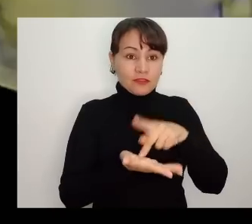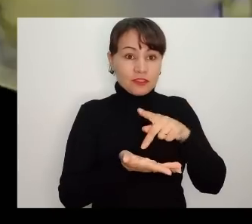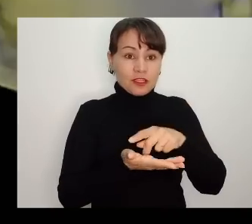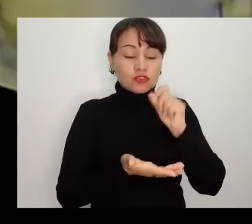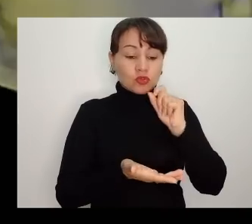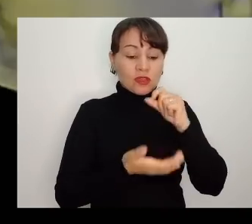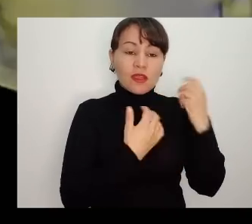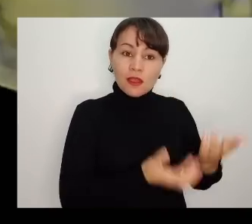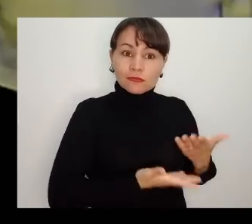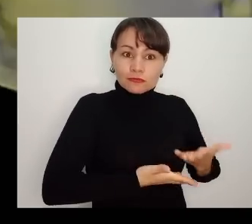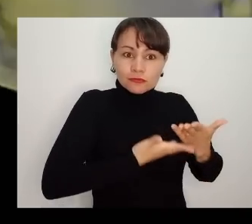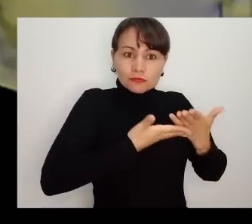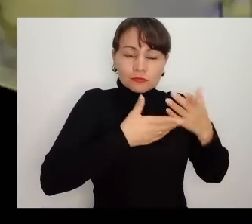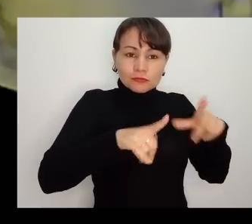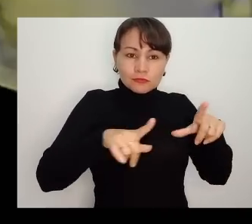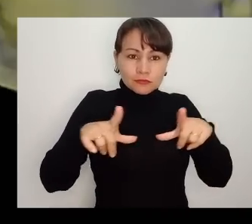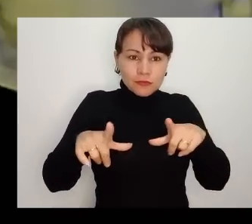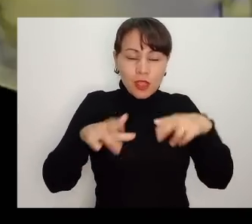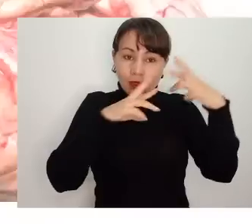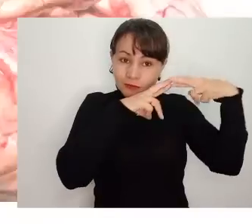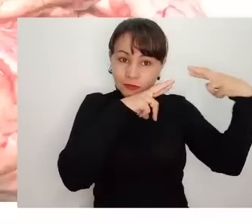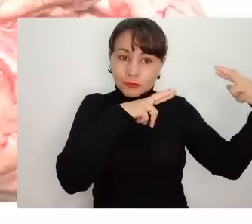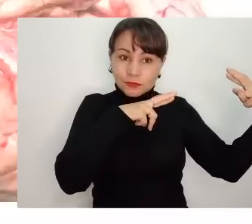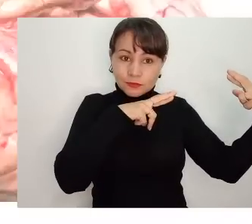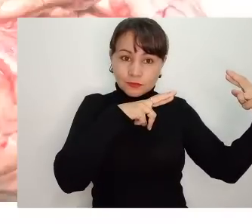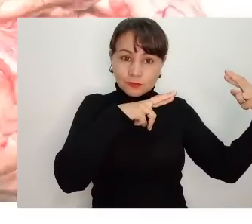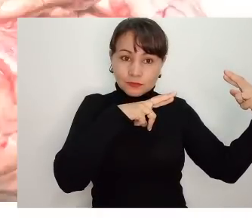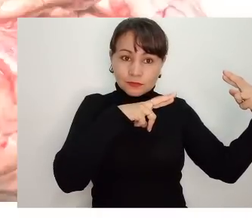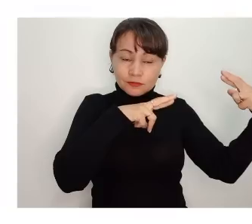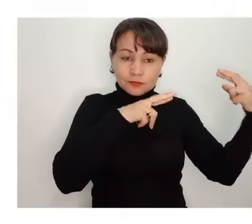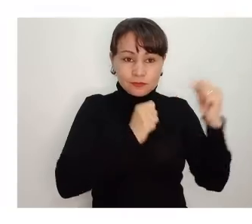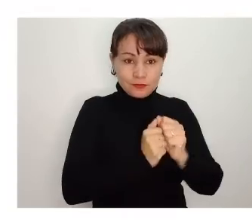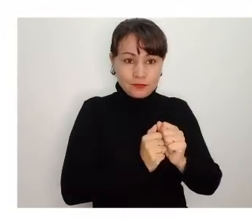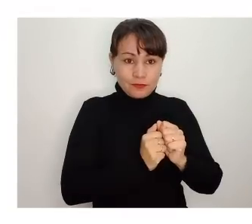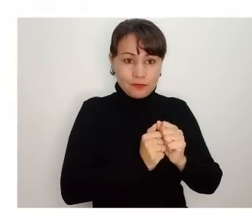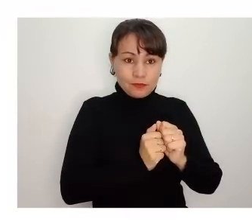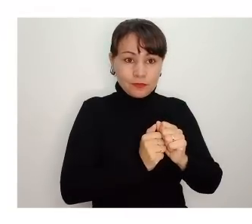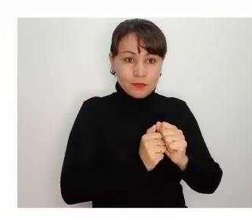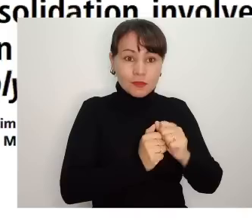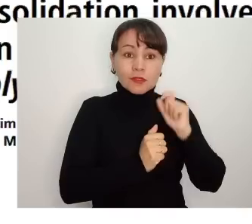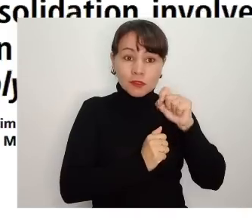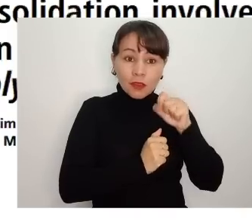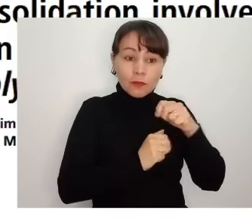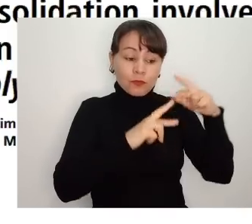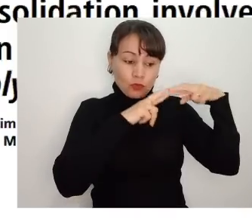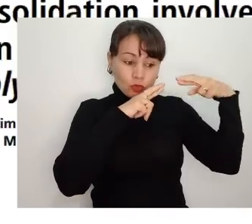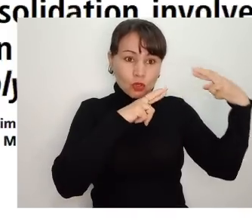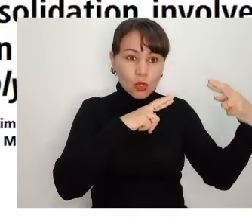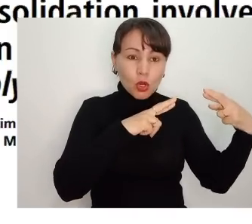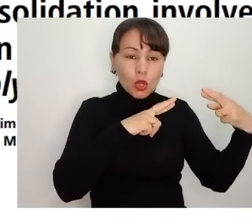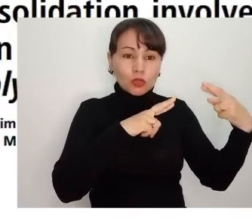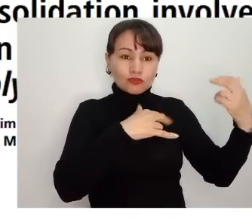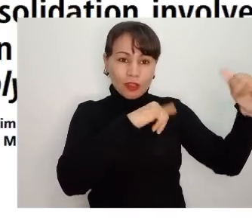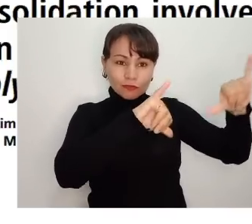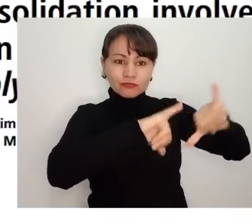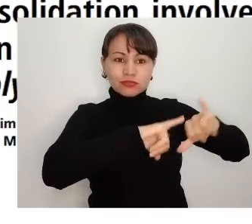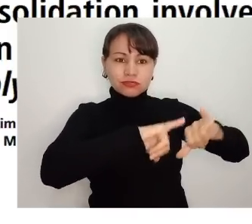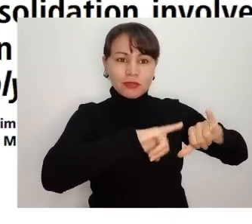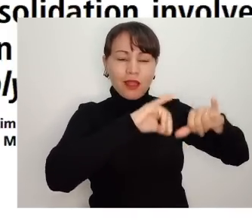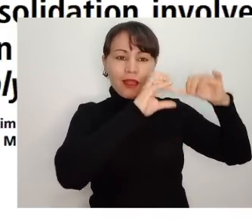o que é influenciado realmente pelo ambiente são os neurônios. Os neurônios é que sofrem a